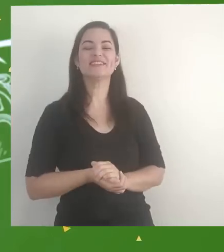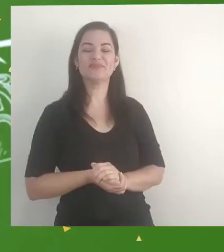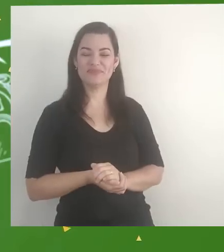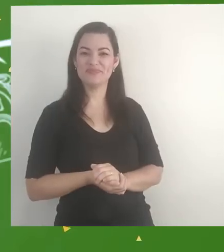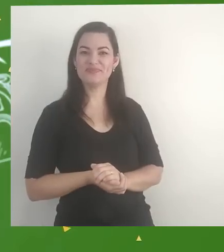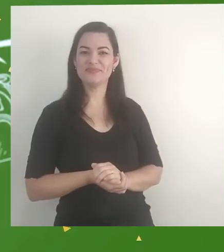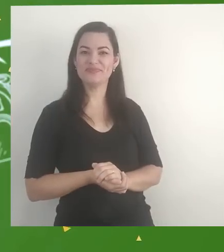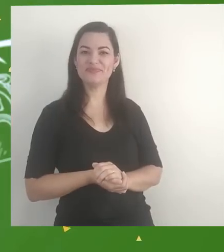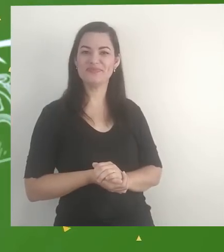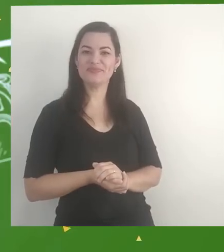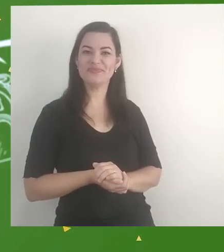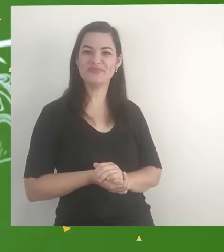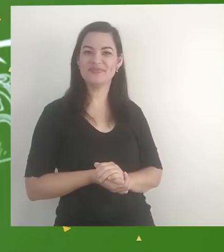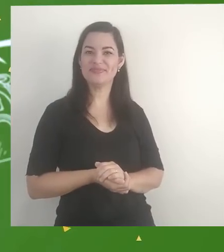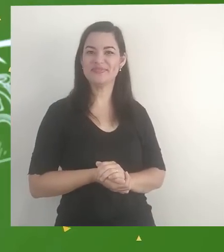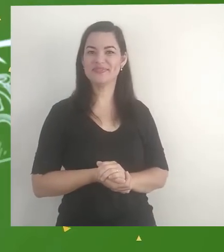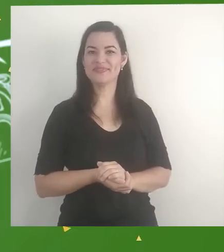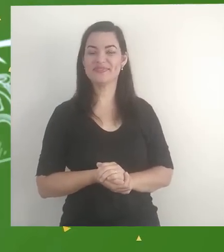Cuca?